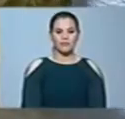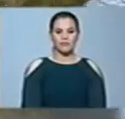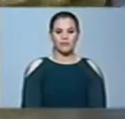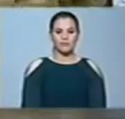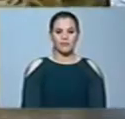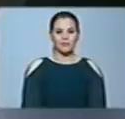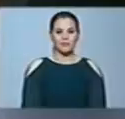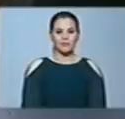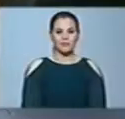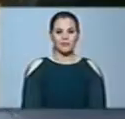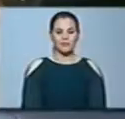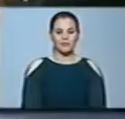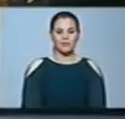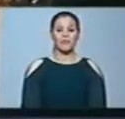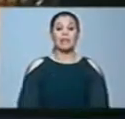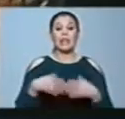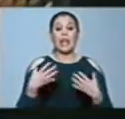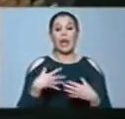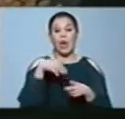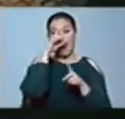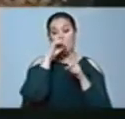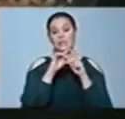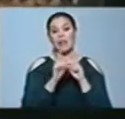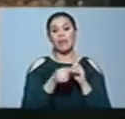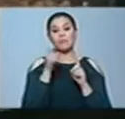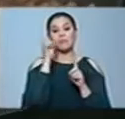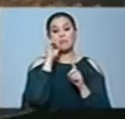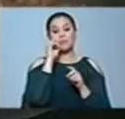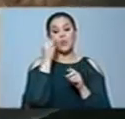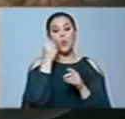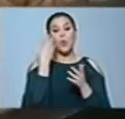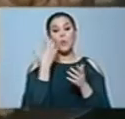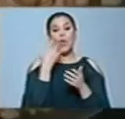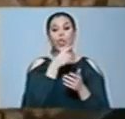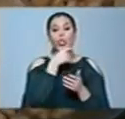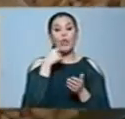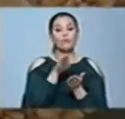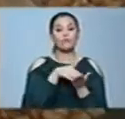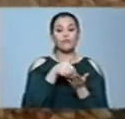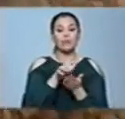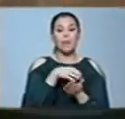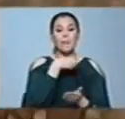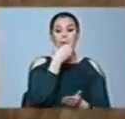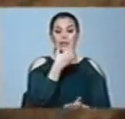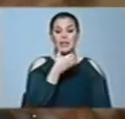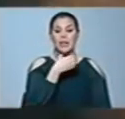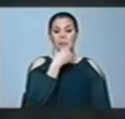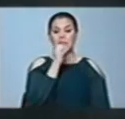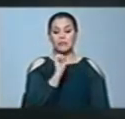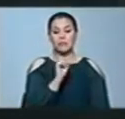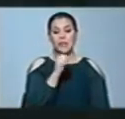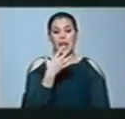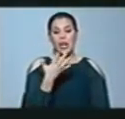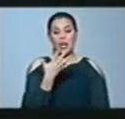vamos cobrir agora os nossos copinhos com é composta compota de maçã em um instante vou